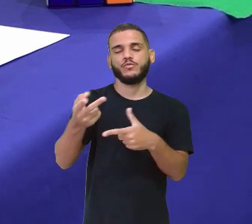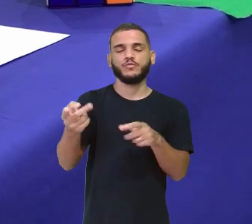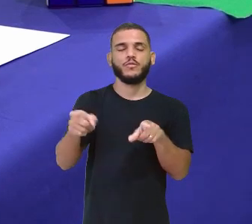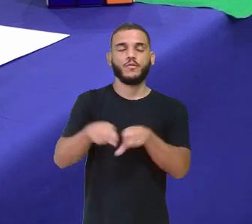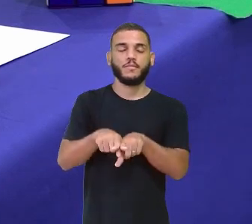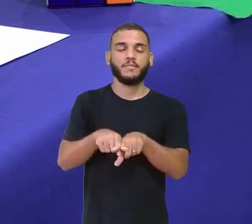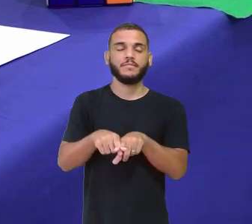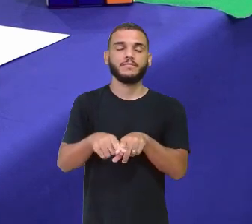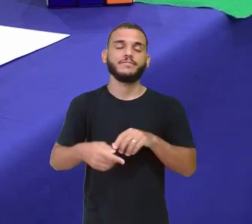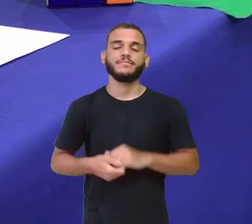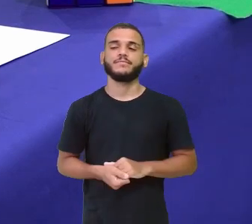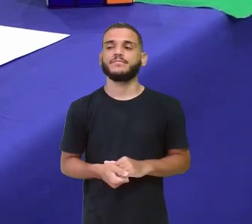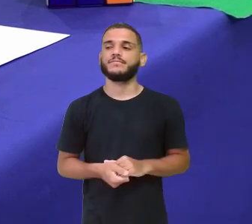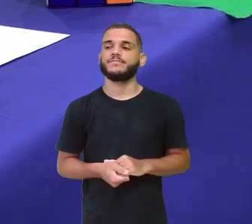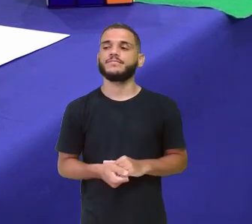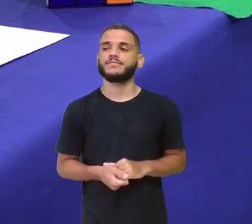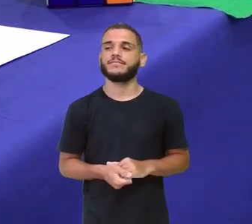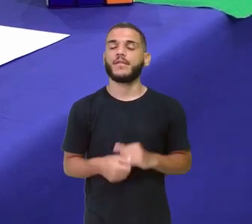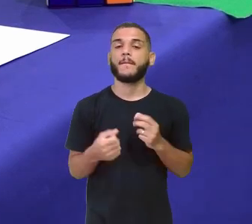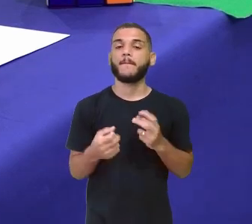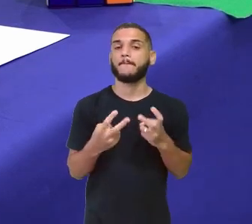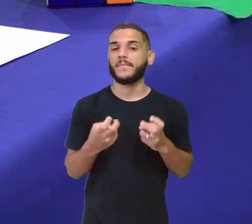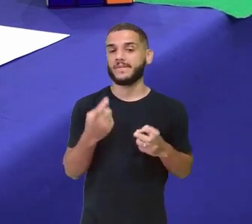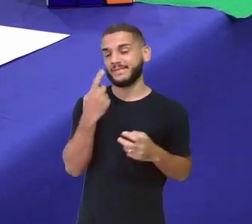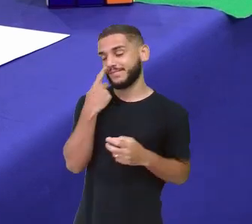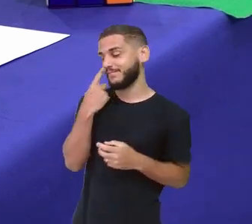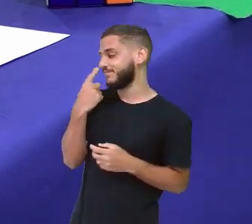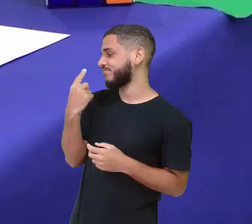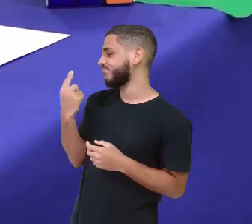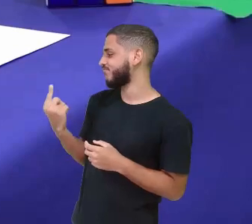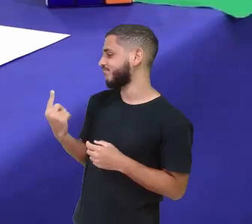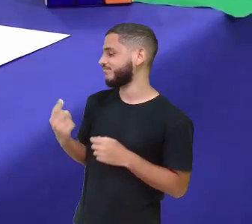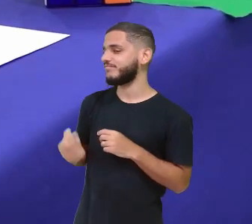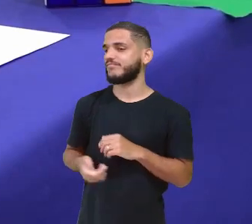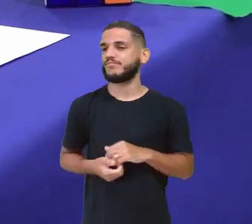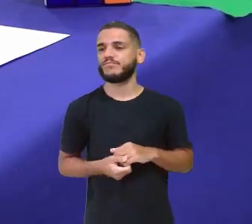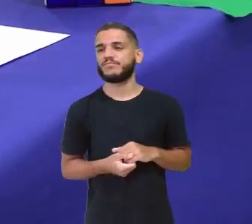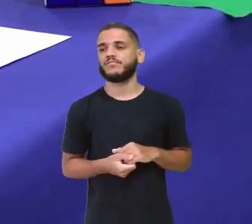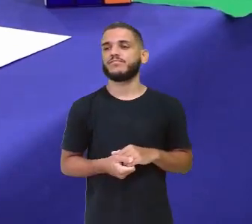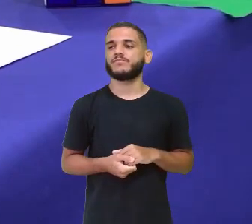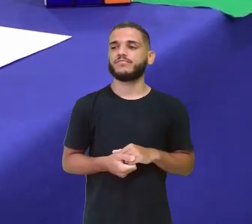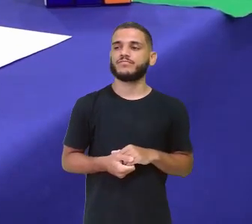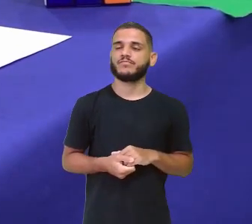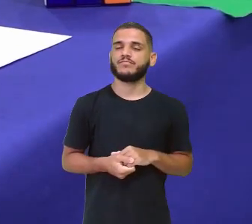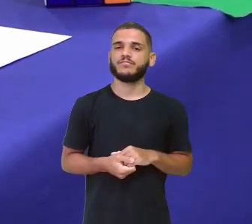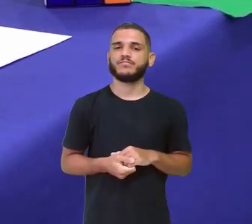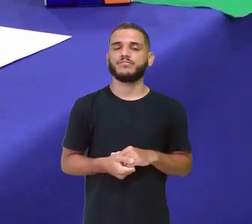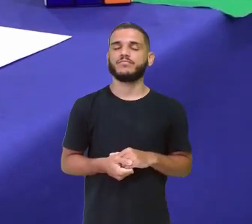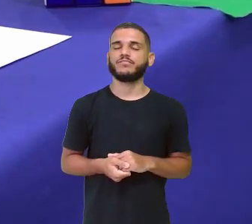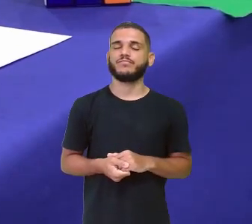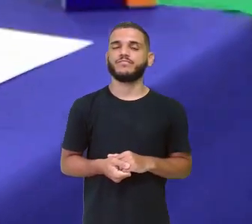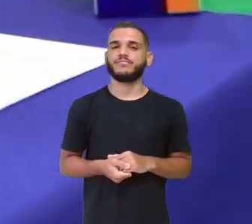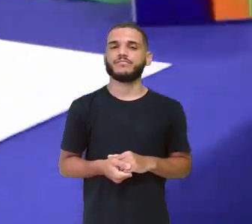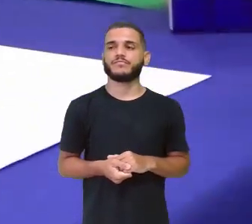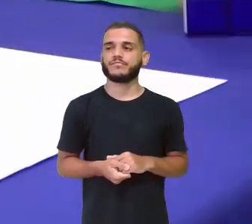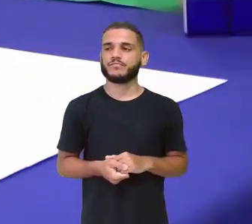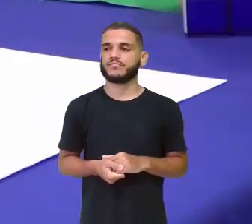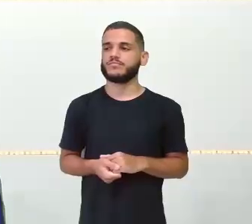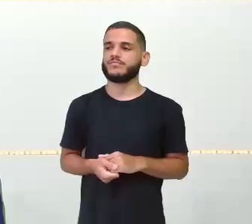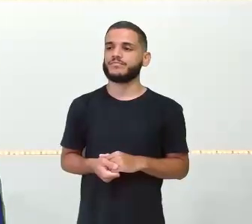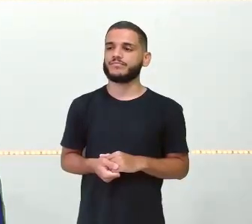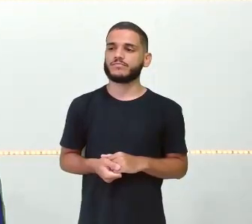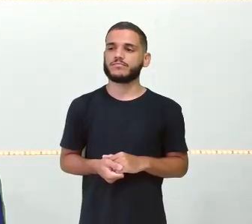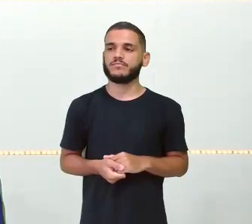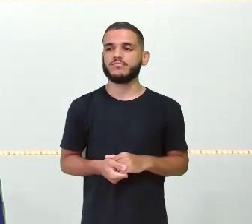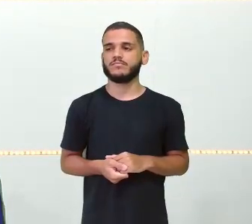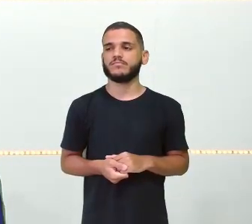bem aí. Olha só, o contorno da minha figura. Deixa eu só fechar ela aqui. Eu